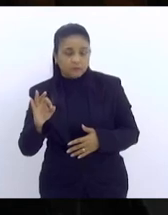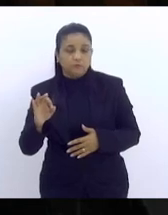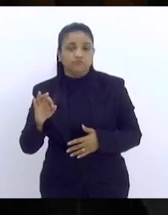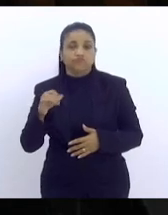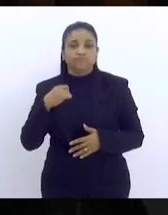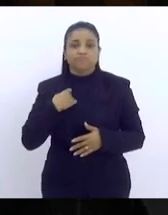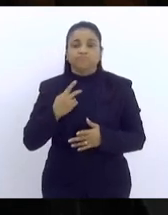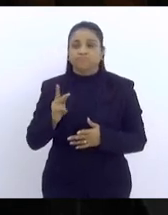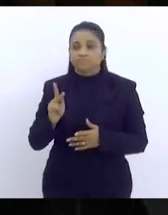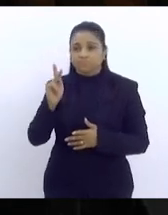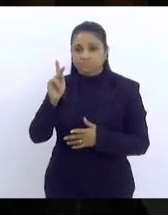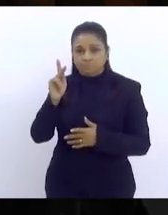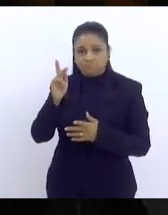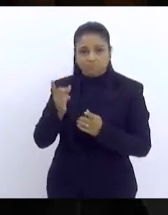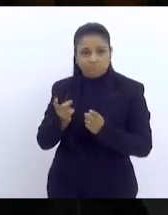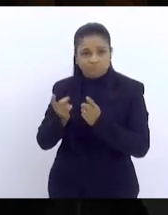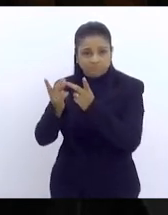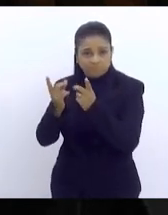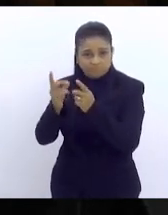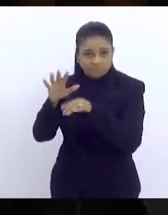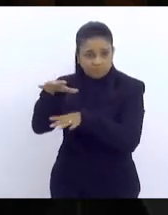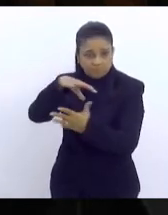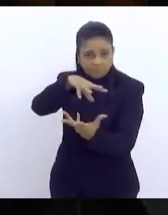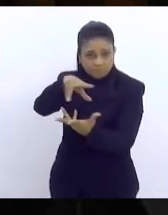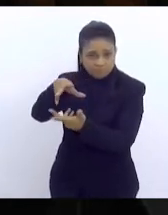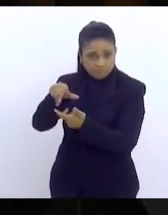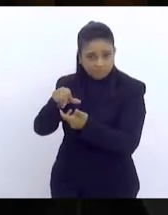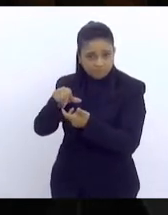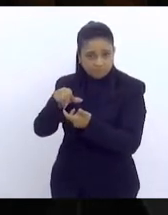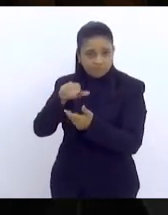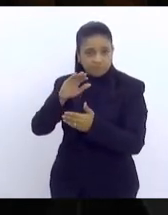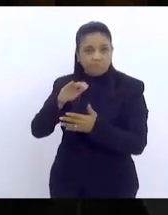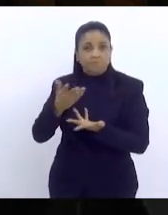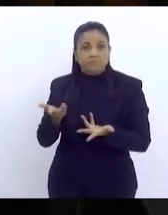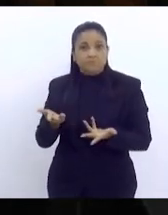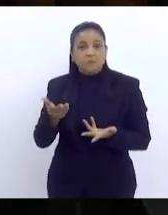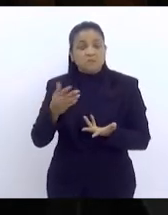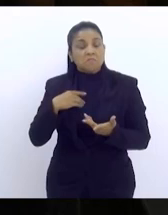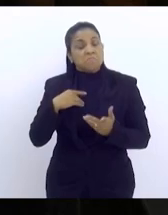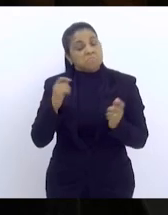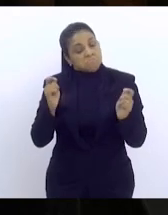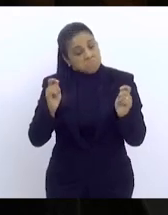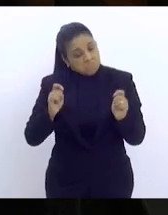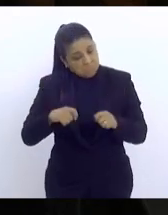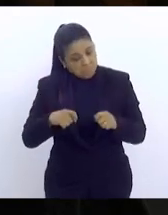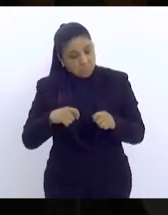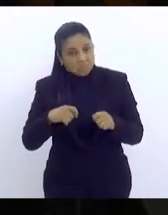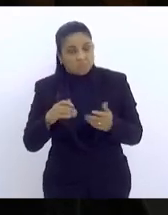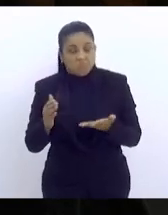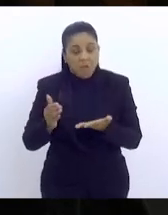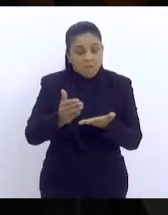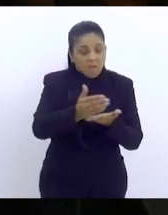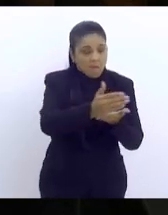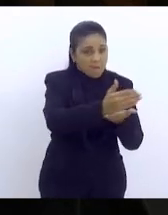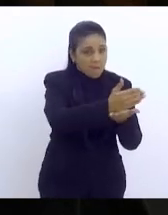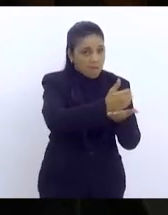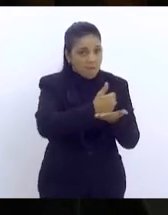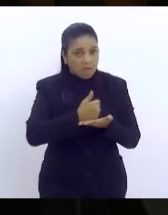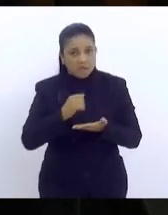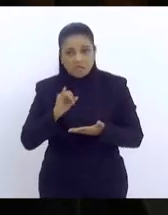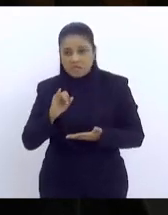exportamos Possivelmente senhor presidente arrecadação do